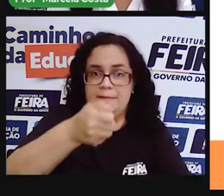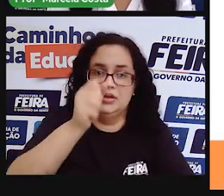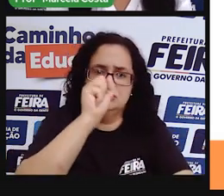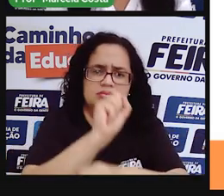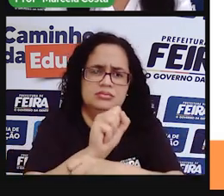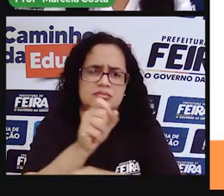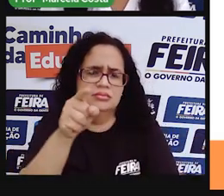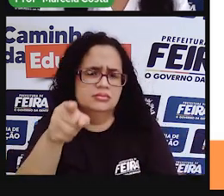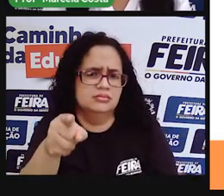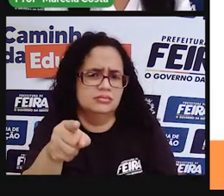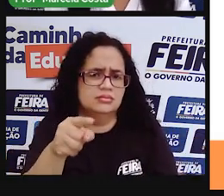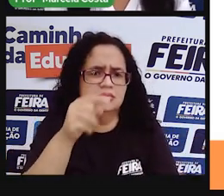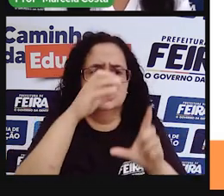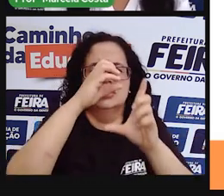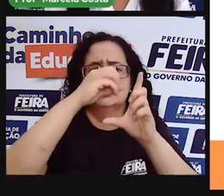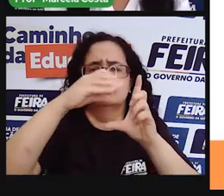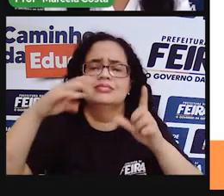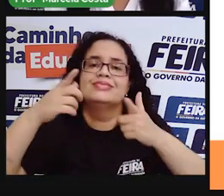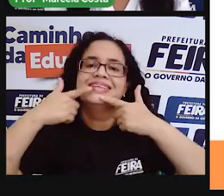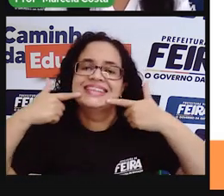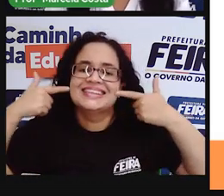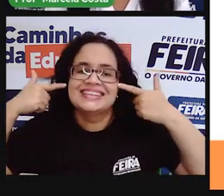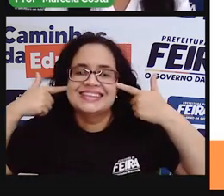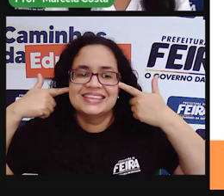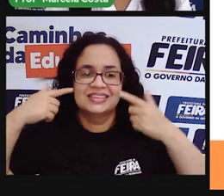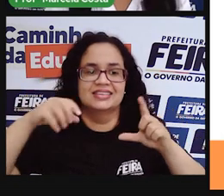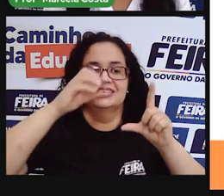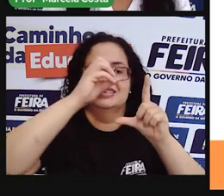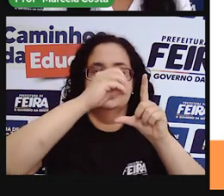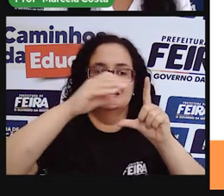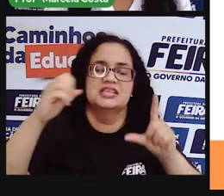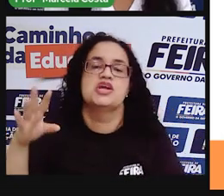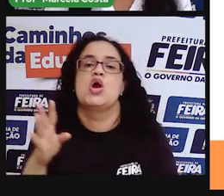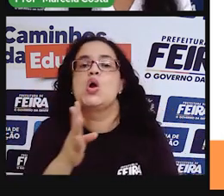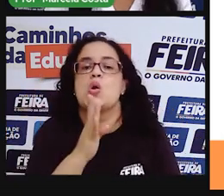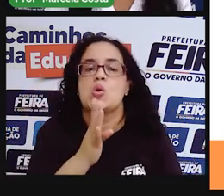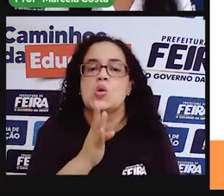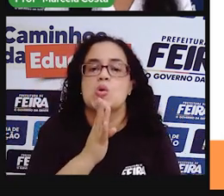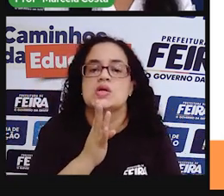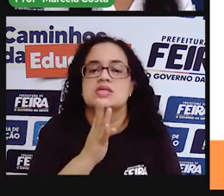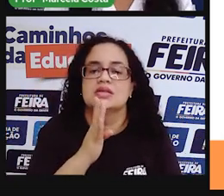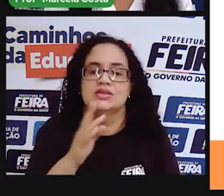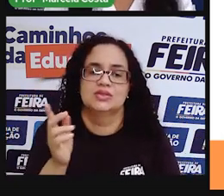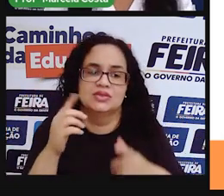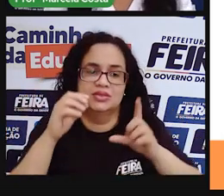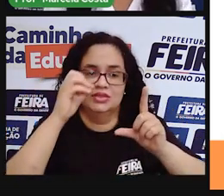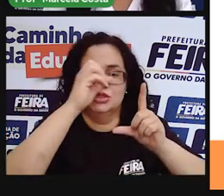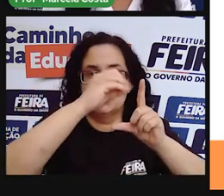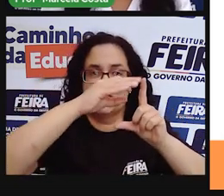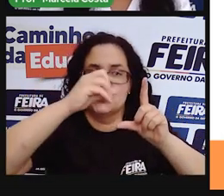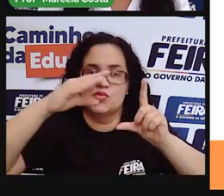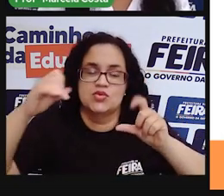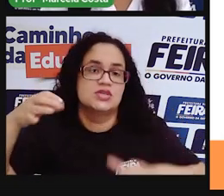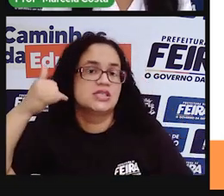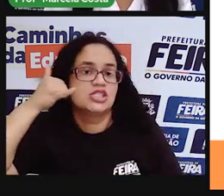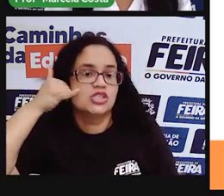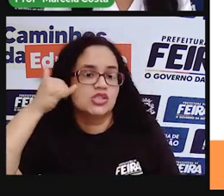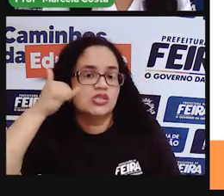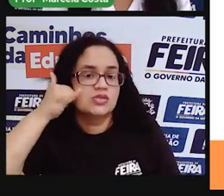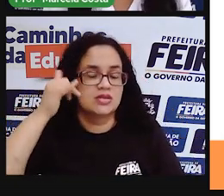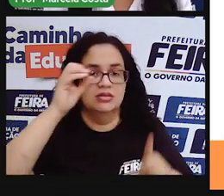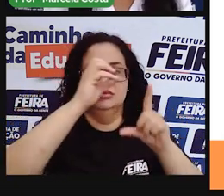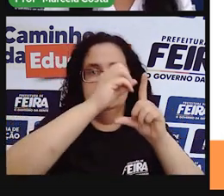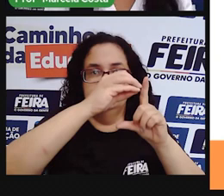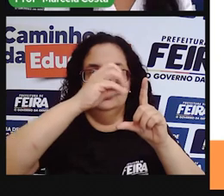E esse símbolo aqui, esse é conhecido. É os emojis, né, faz parte